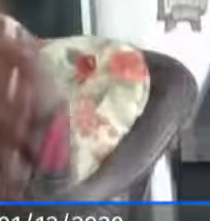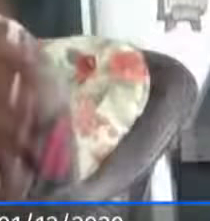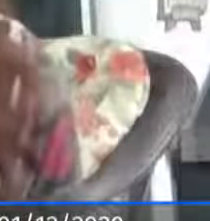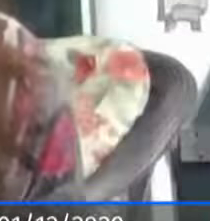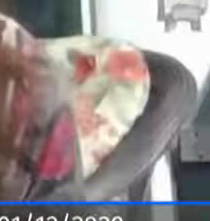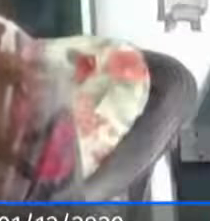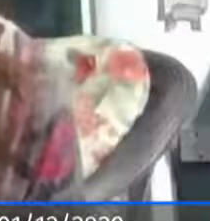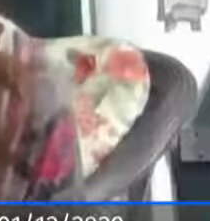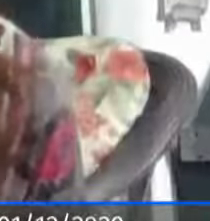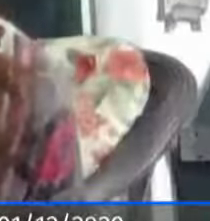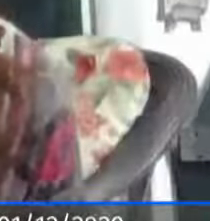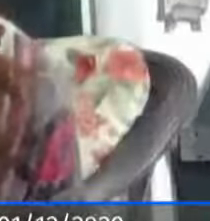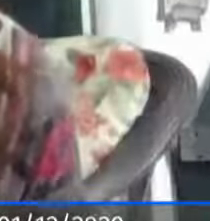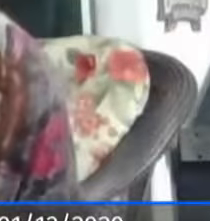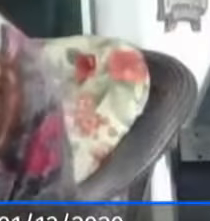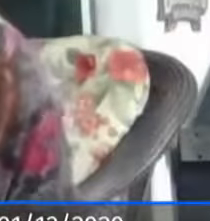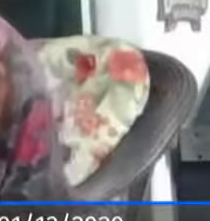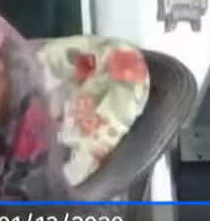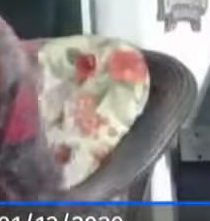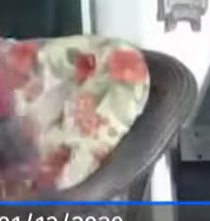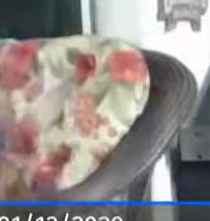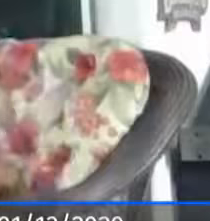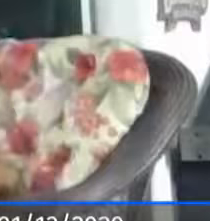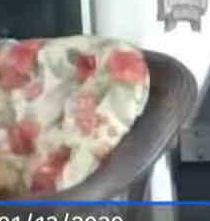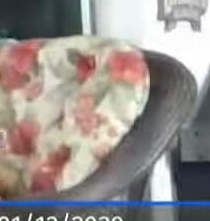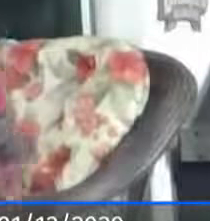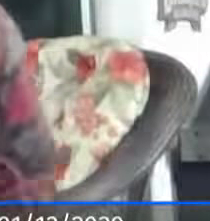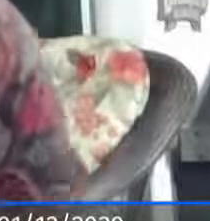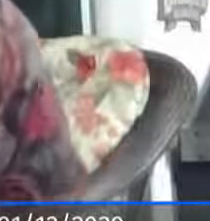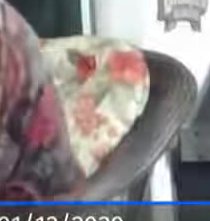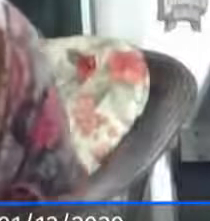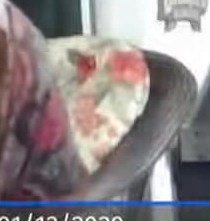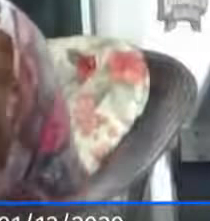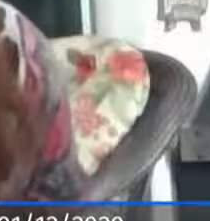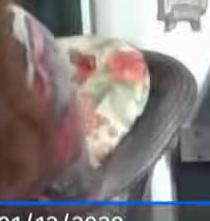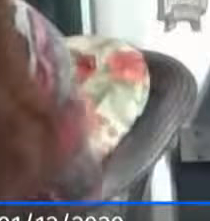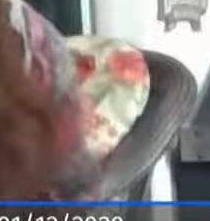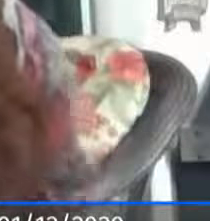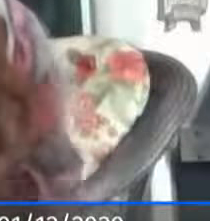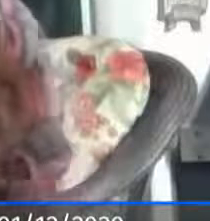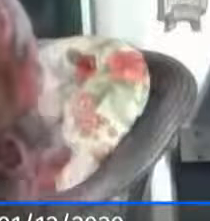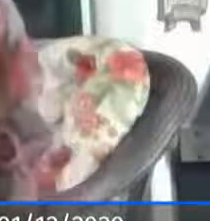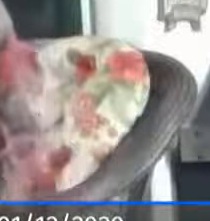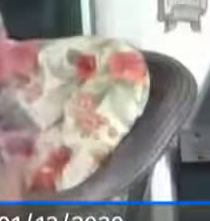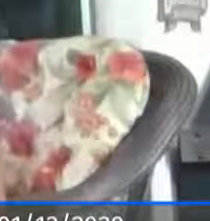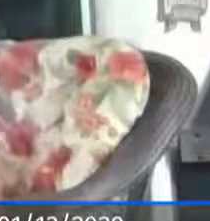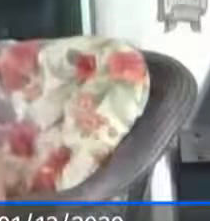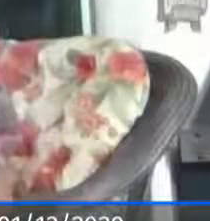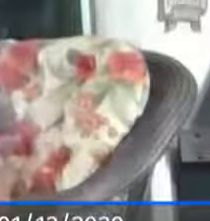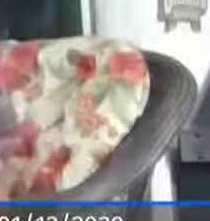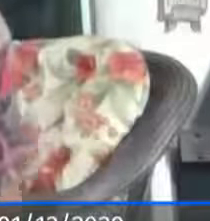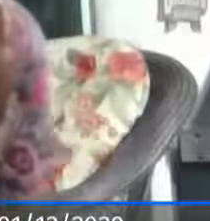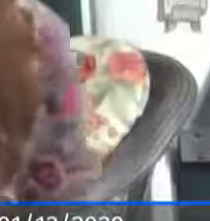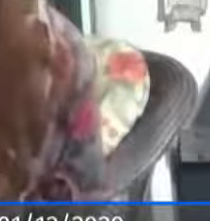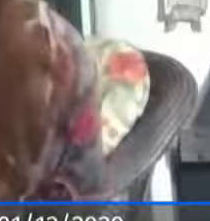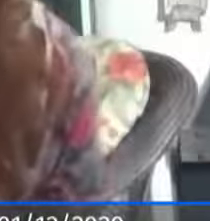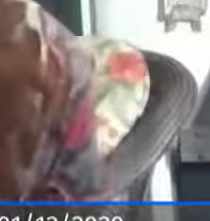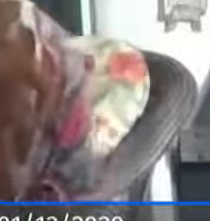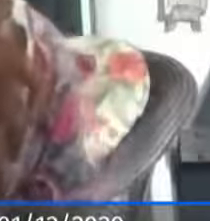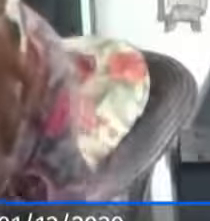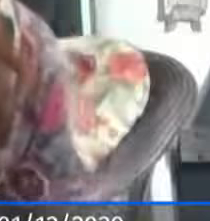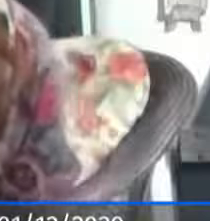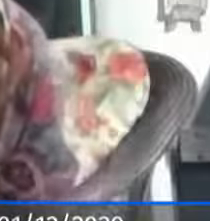Se não, eu agradeço a presença de cada um e cada uma, até de tarde na nossa sessão plenária. Obrigada aos